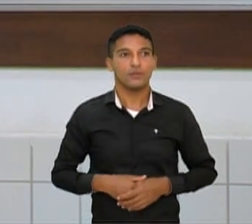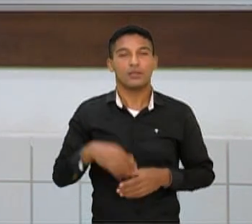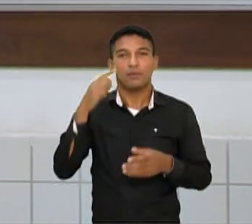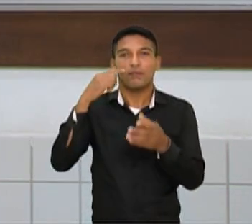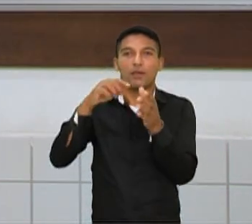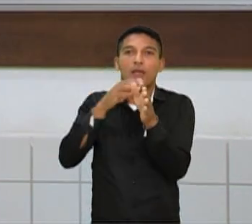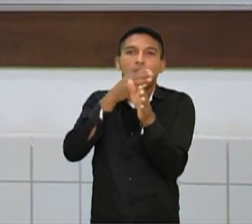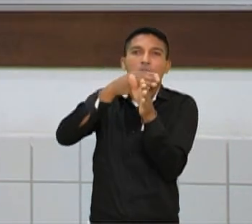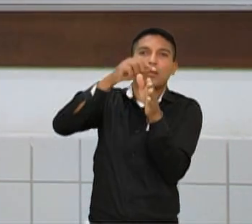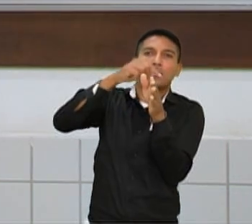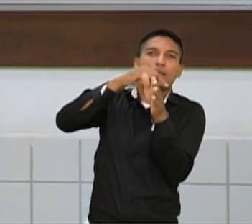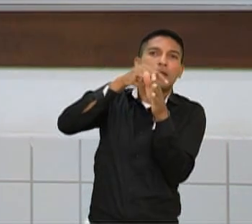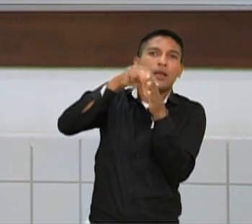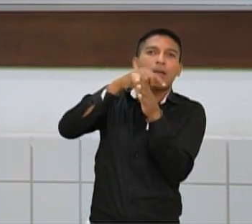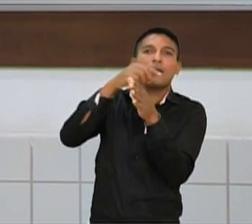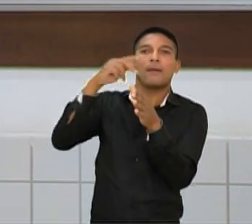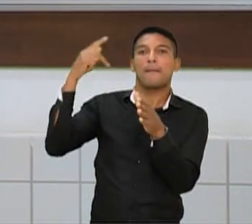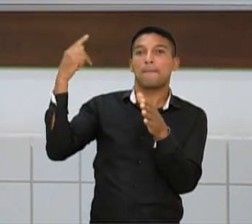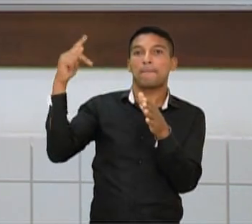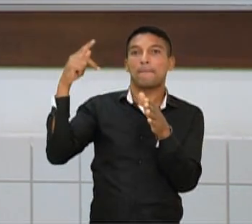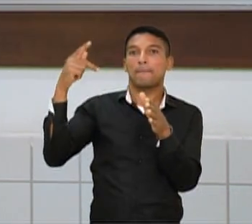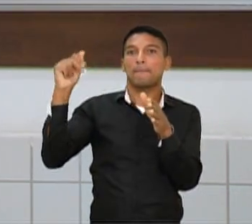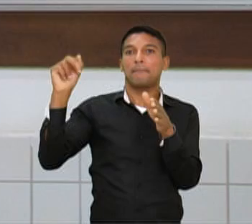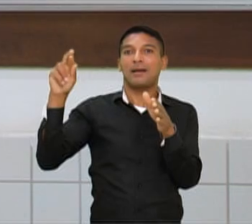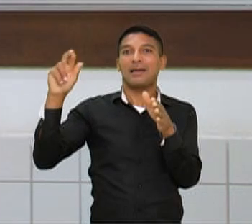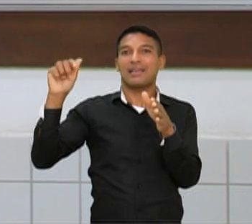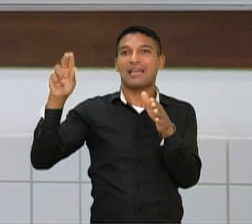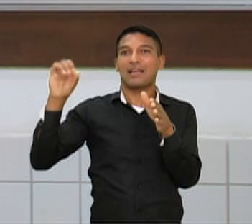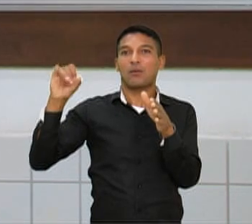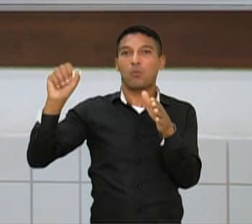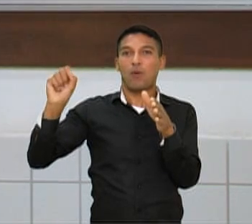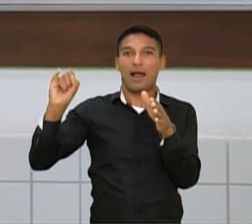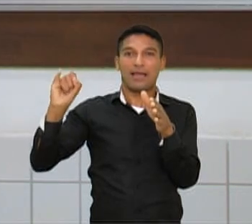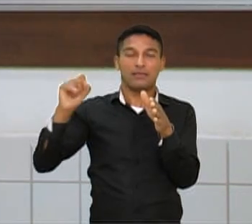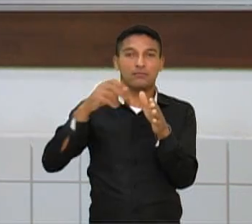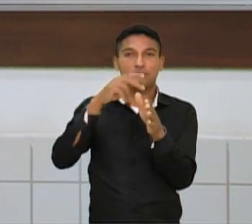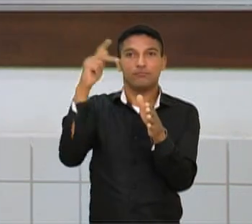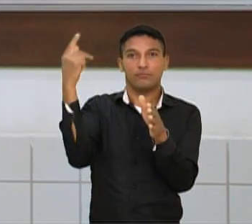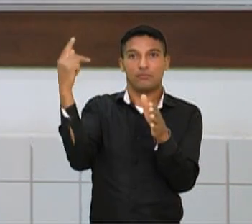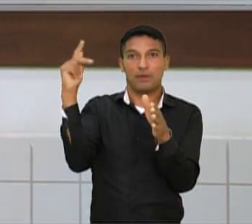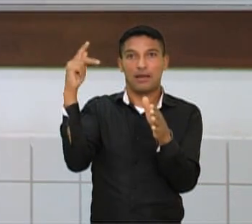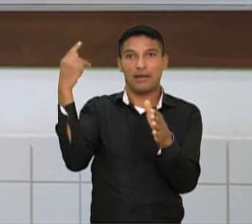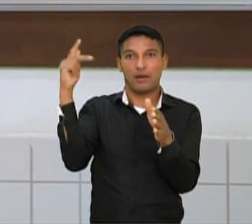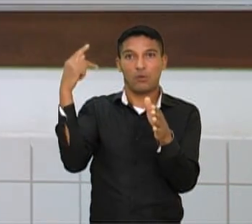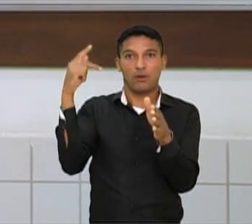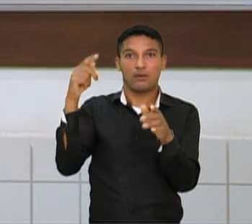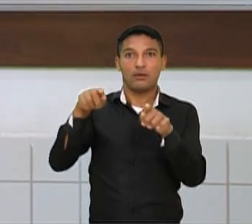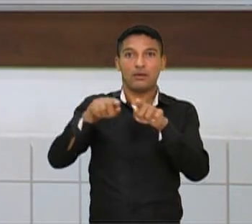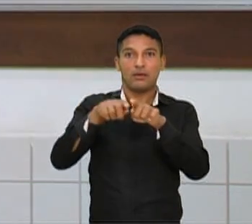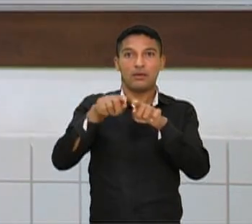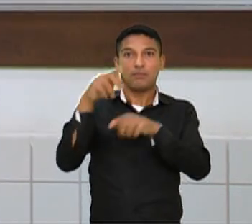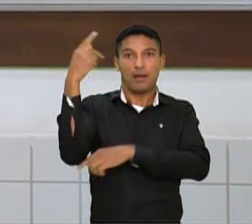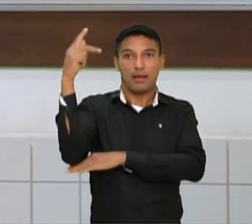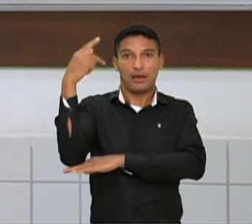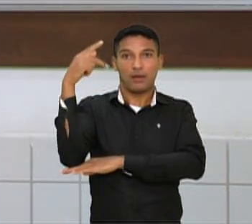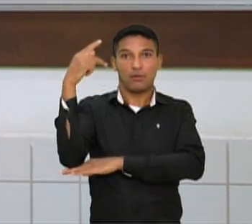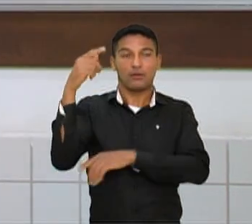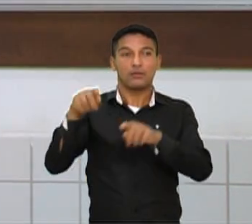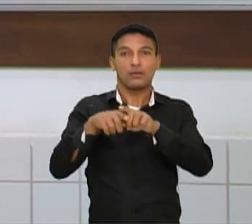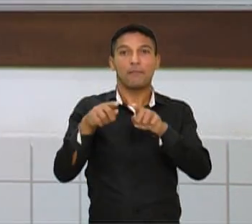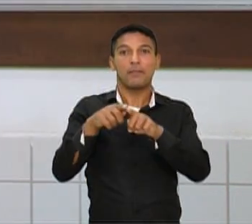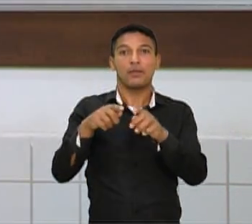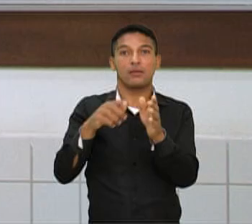o Paraguai, outra com a Argentina, são fronteiras, mas no que diz respeito à situação interna, nós